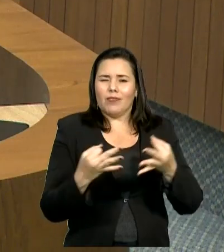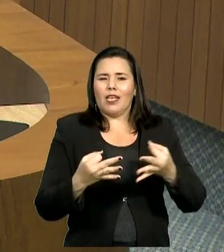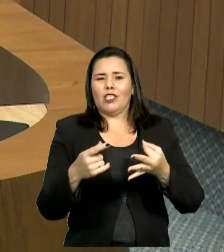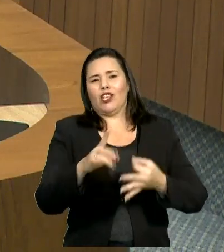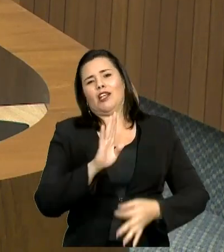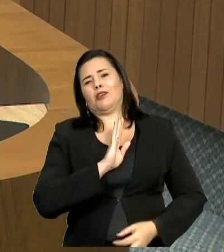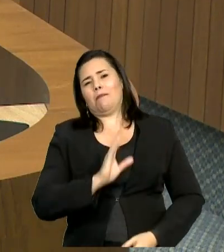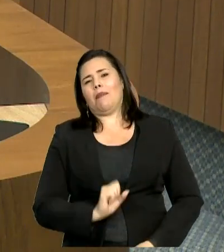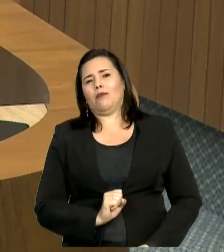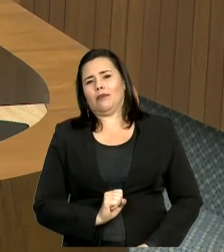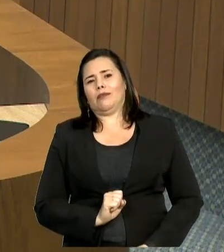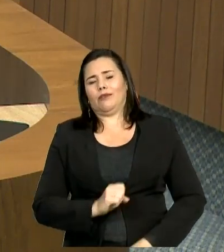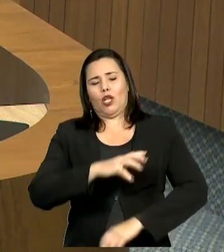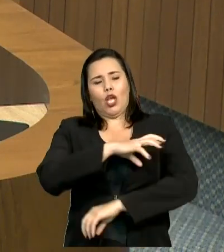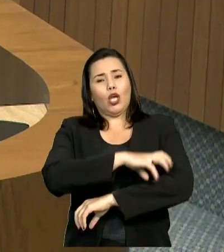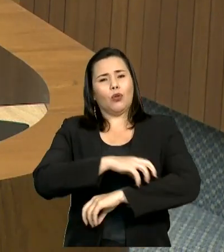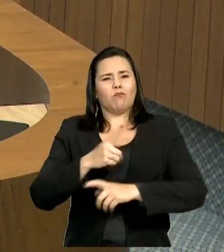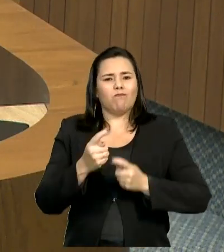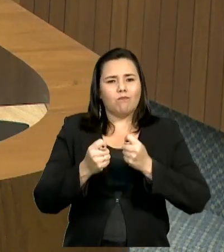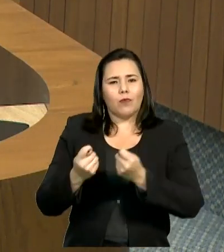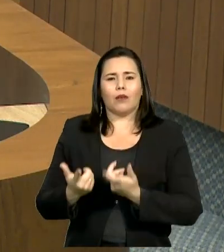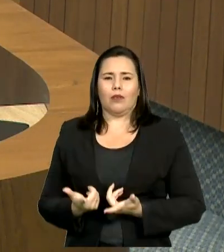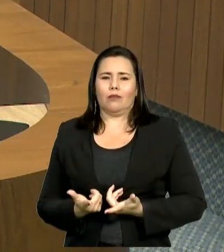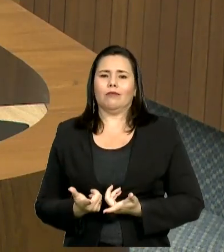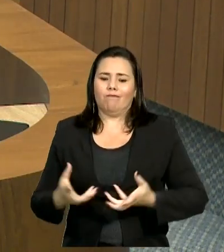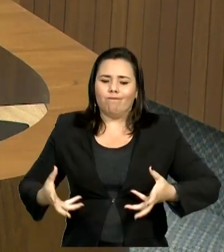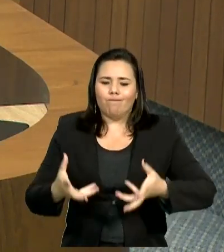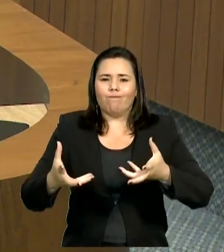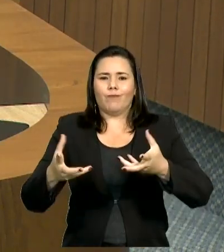Concordo, deputada, com suas palavras, e